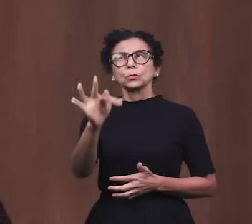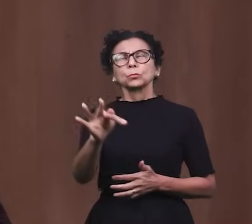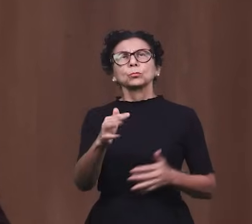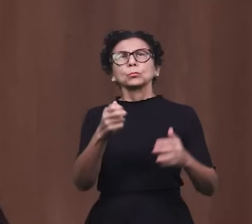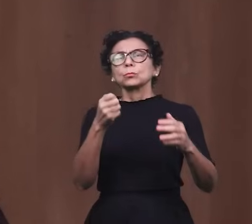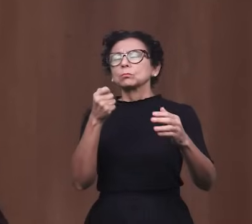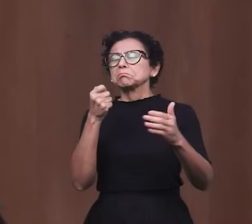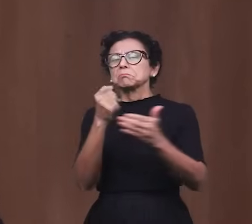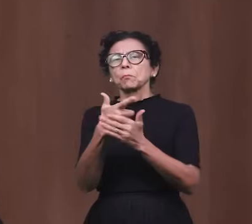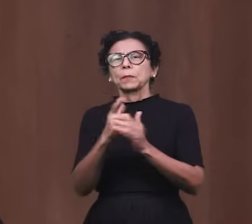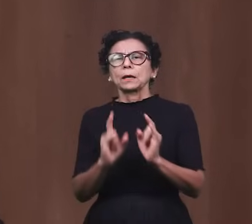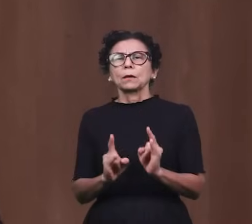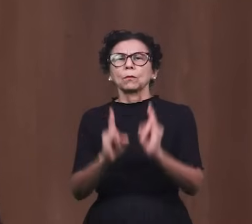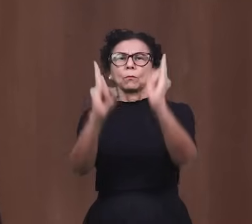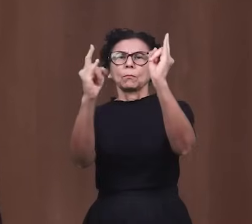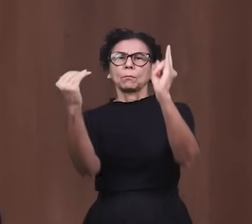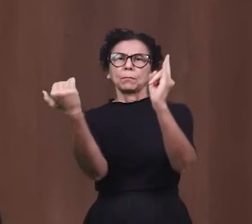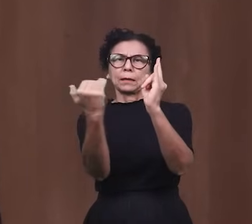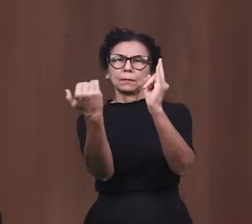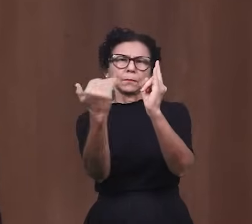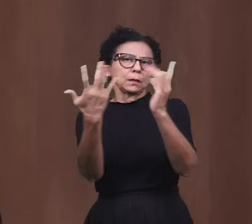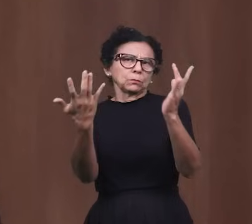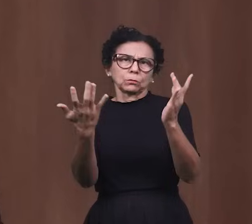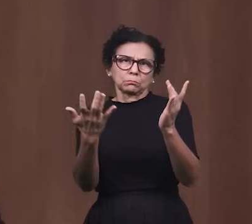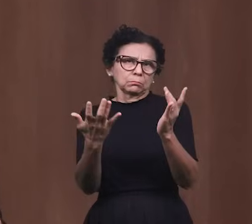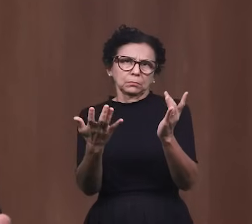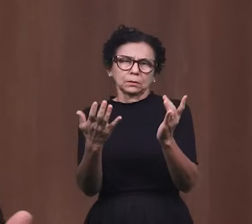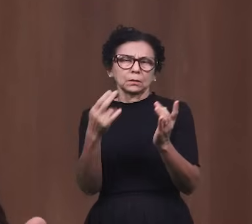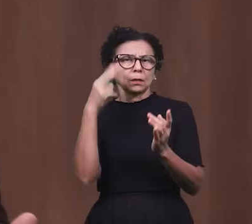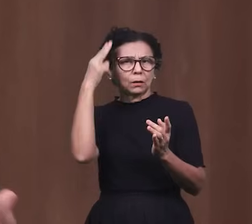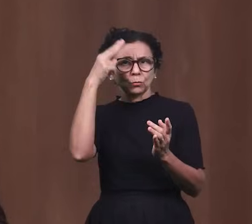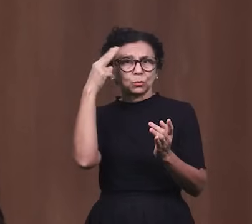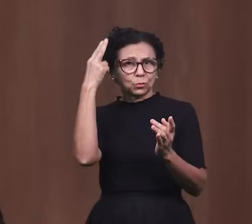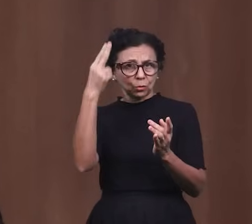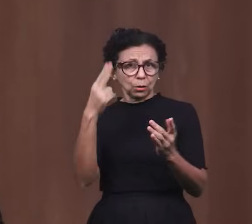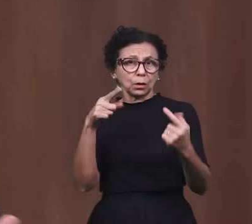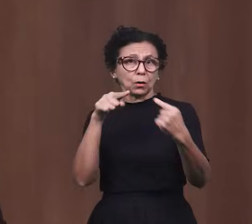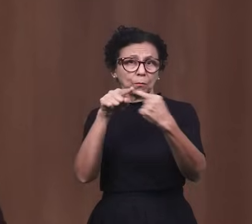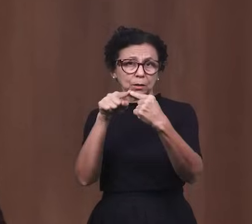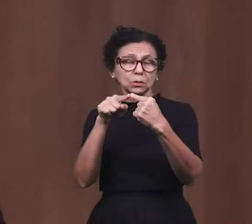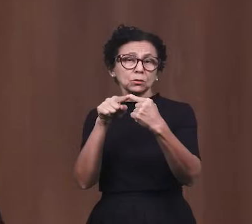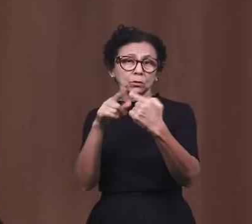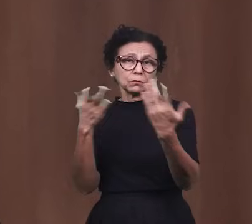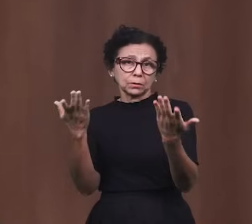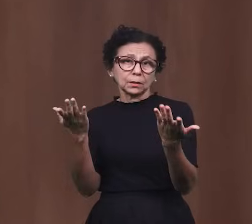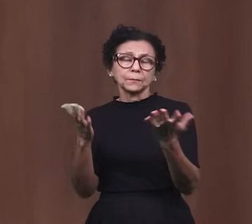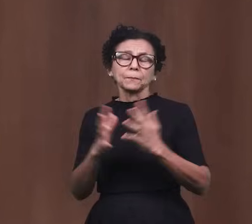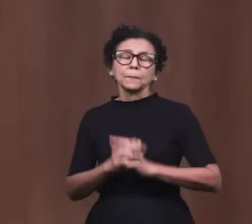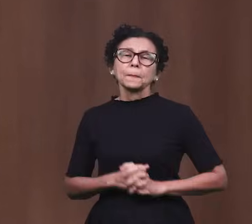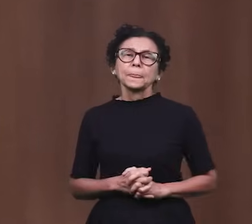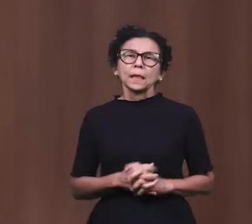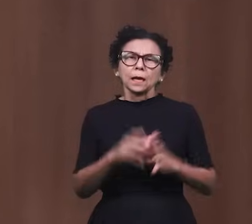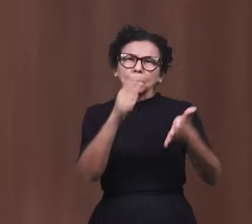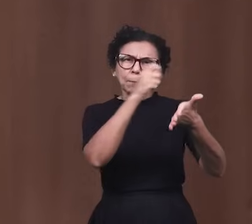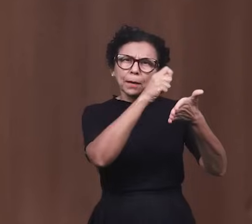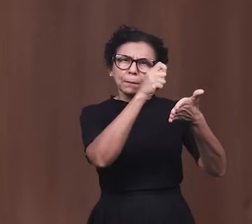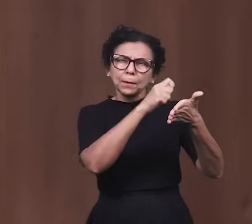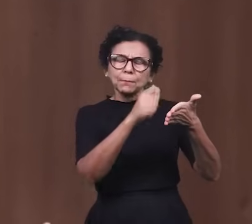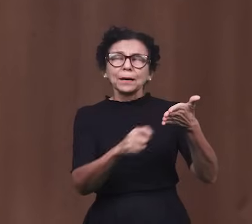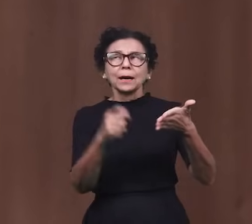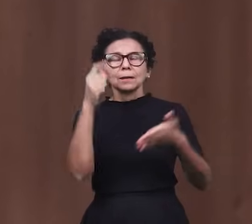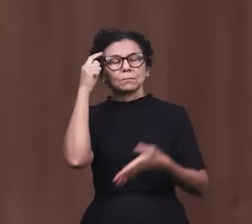um imóvel. É um sonho de muitas pessoas ter um imóvel, por que não? É um dos objetivos que ele pode listar ali. E aí ele vai